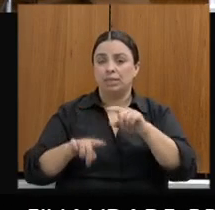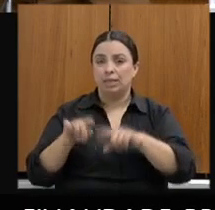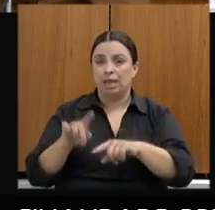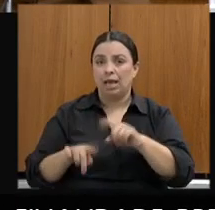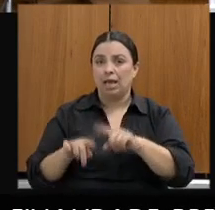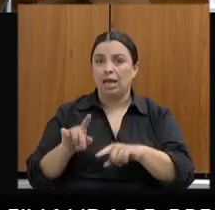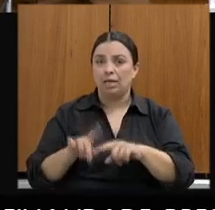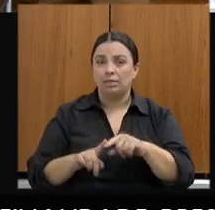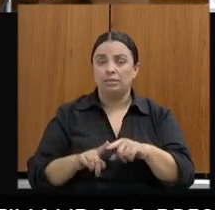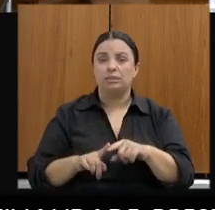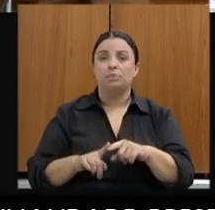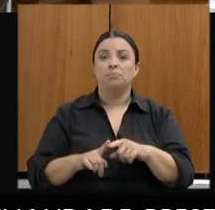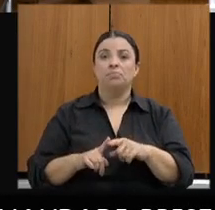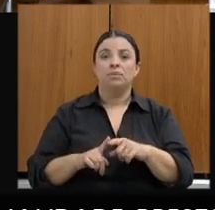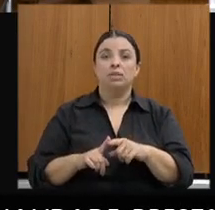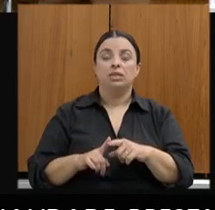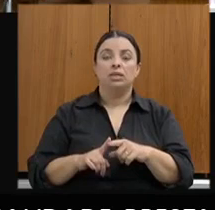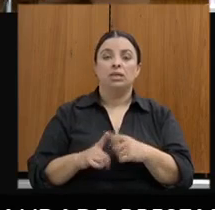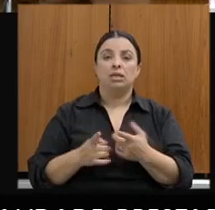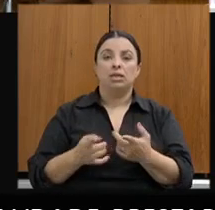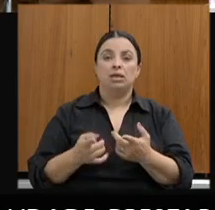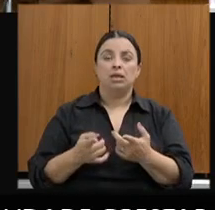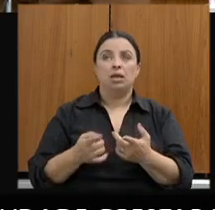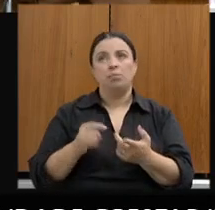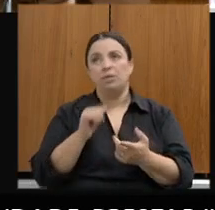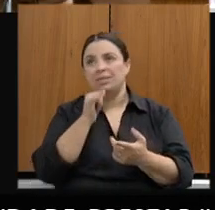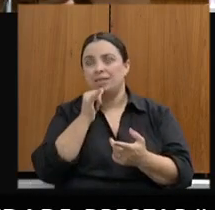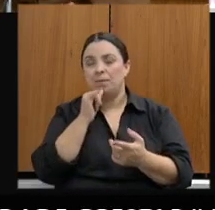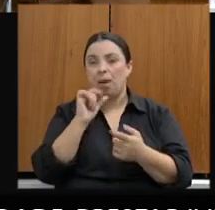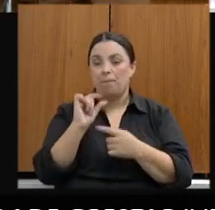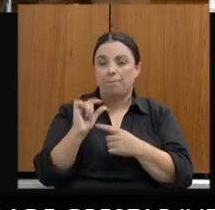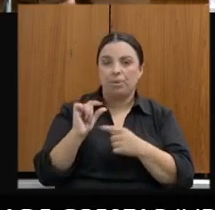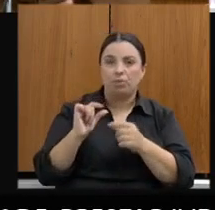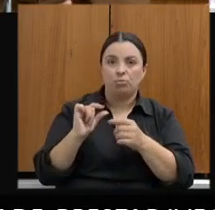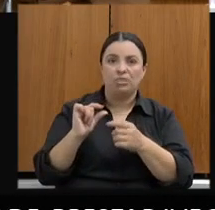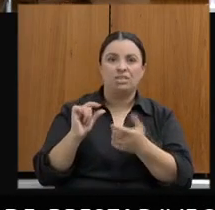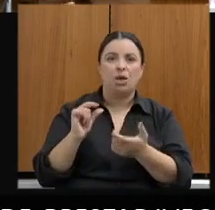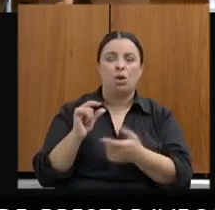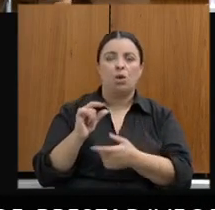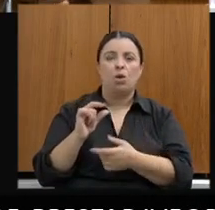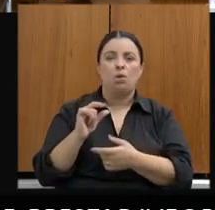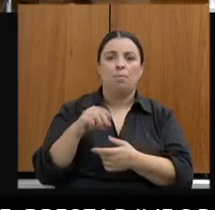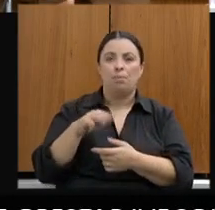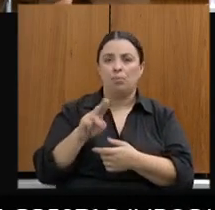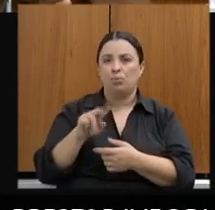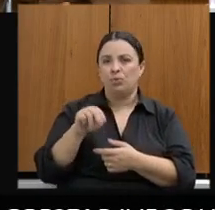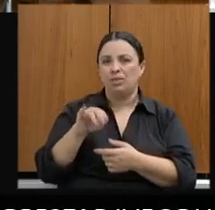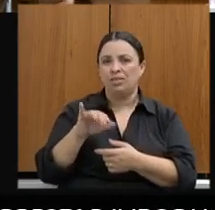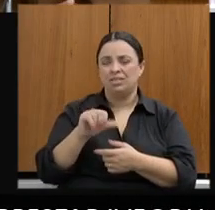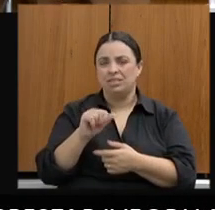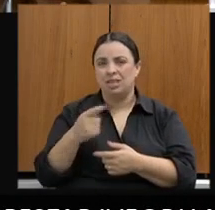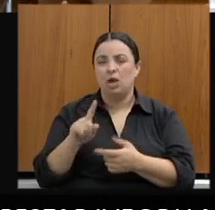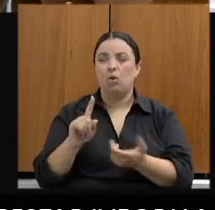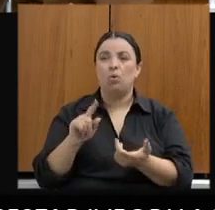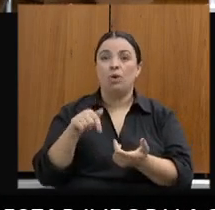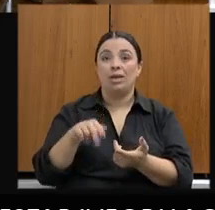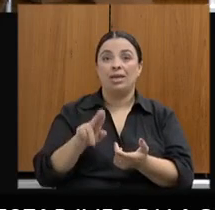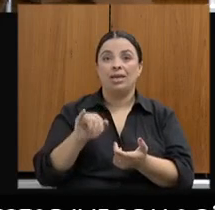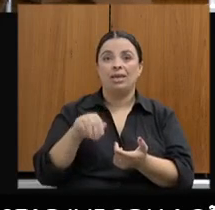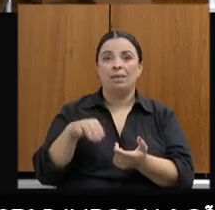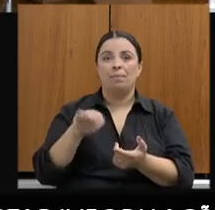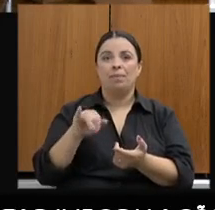ofensivo né que são os é tanto as munições químicas que preparando aí né para possíveis manifestações